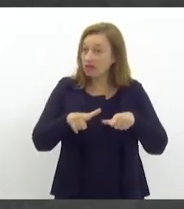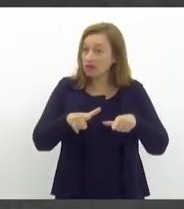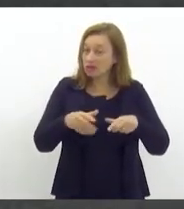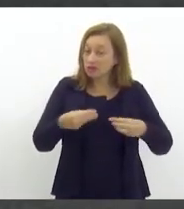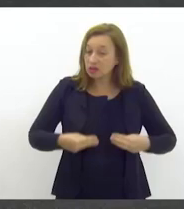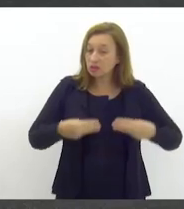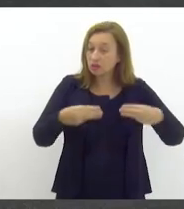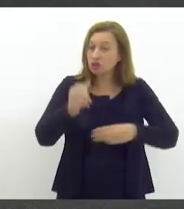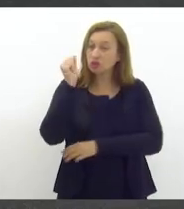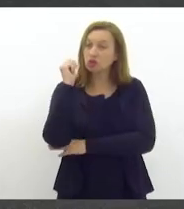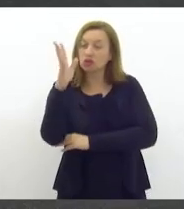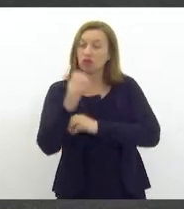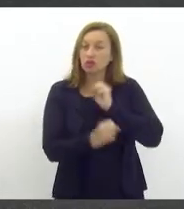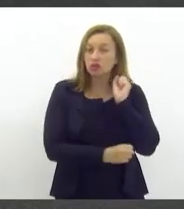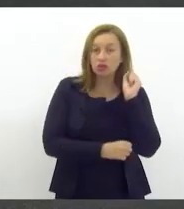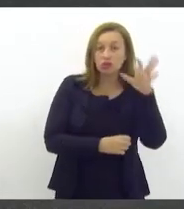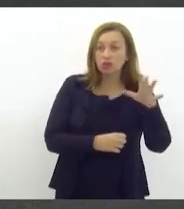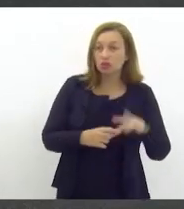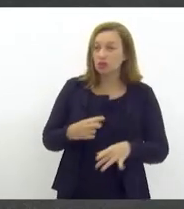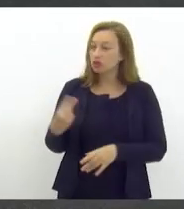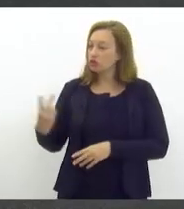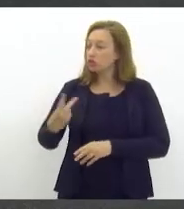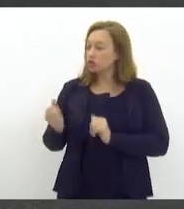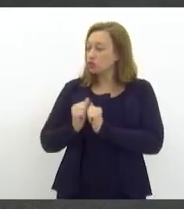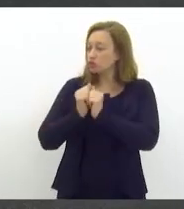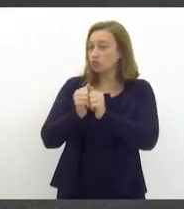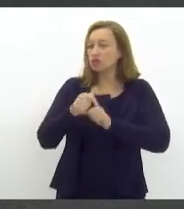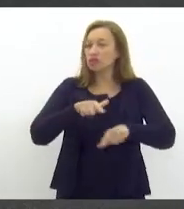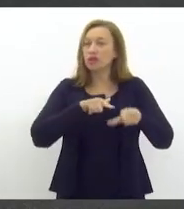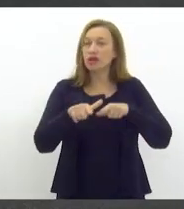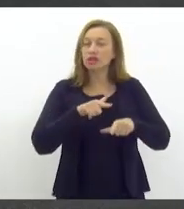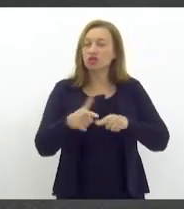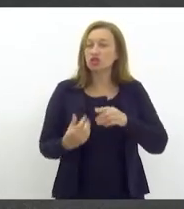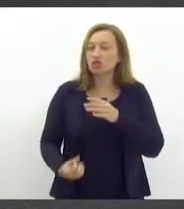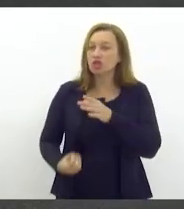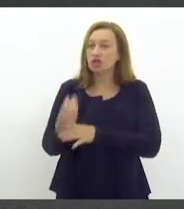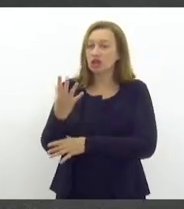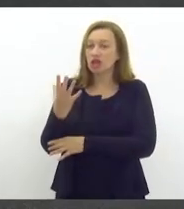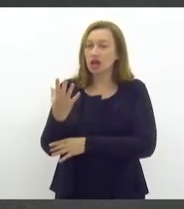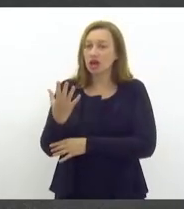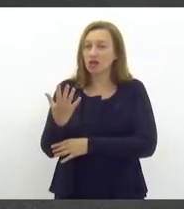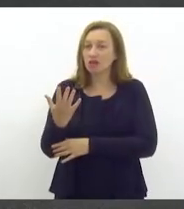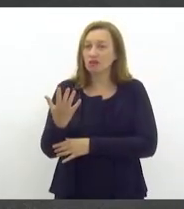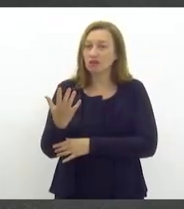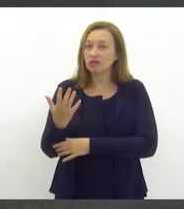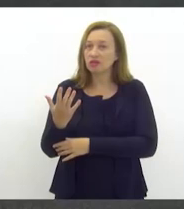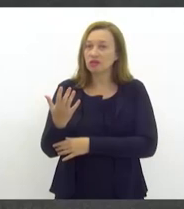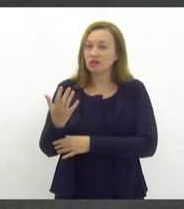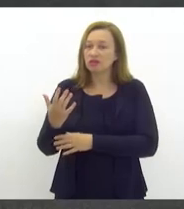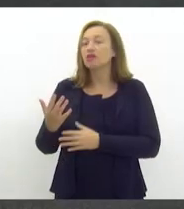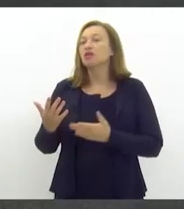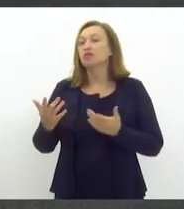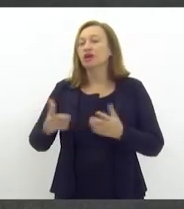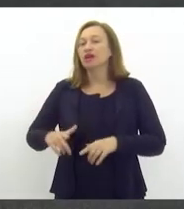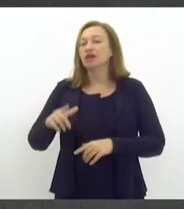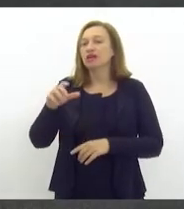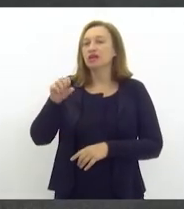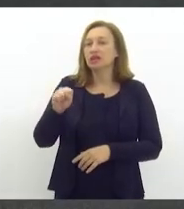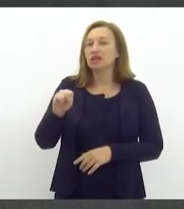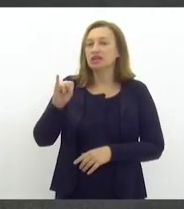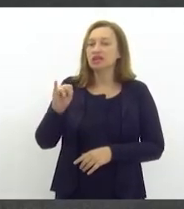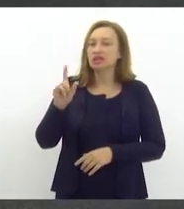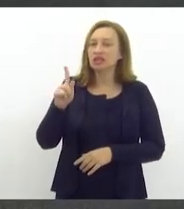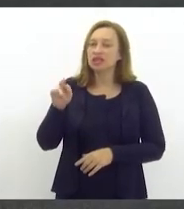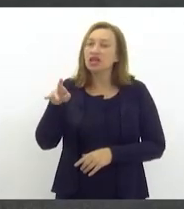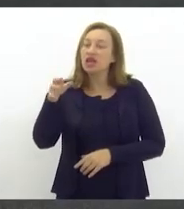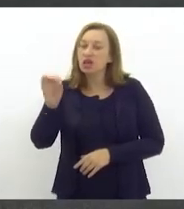dobradinha entre cultura e meio ambiente. Por exemplo, a gente criava uma reserva extrativista para os seringueiros, e o Gilberto